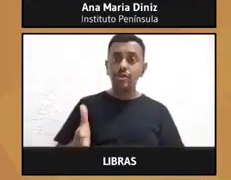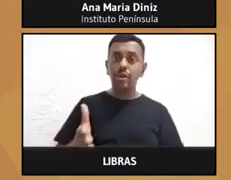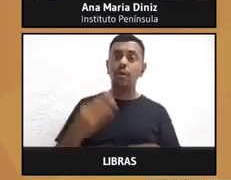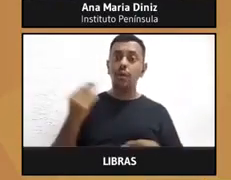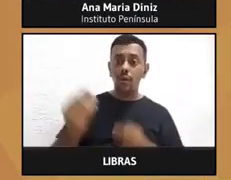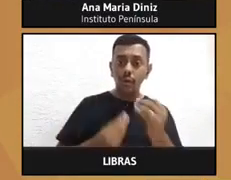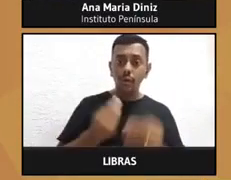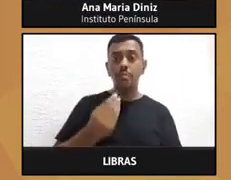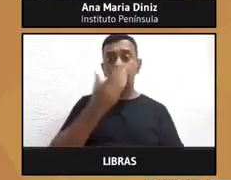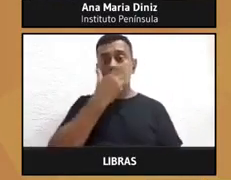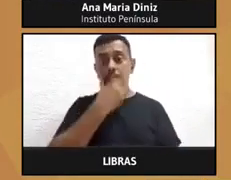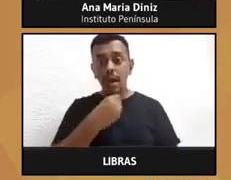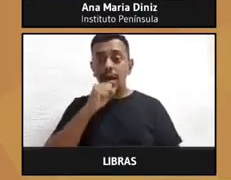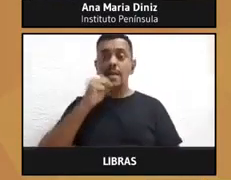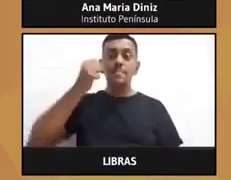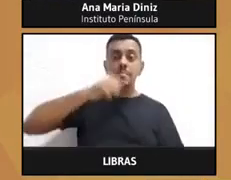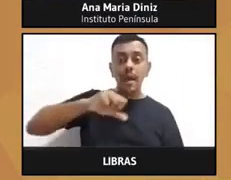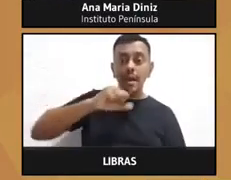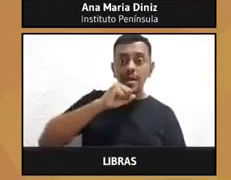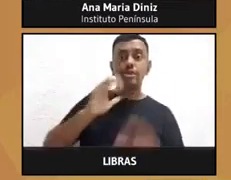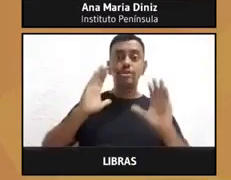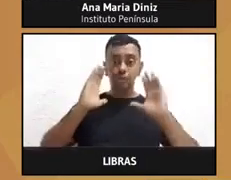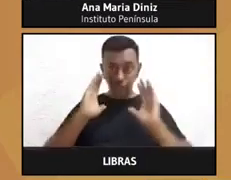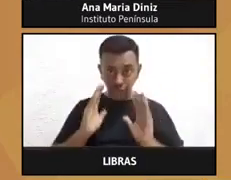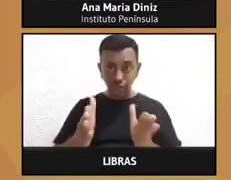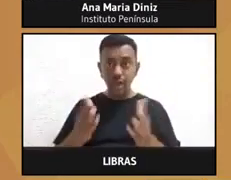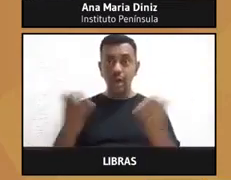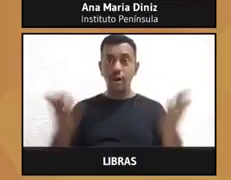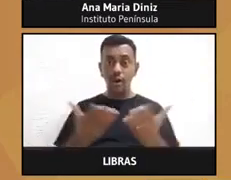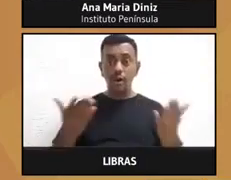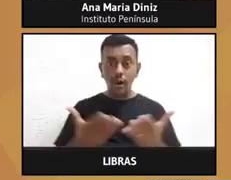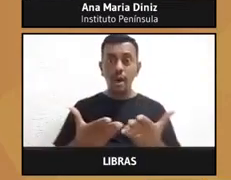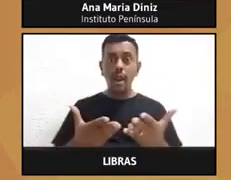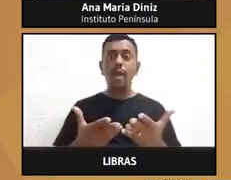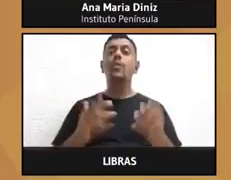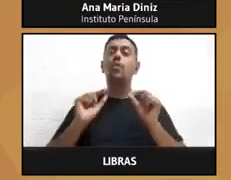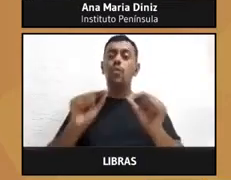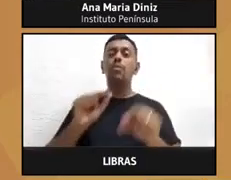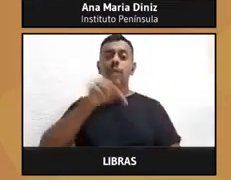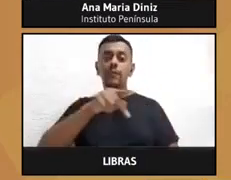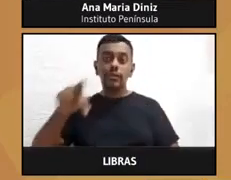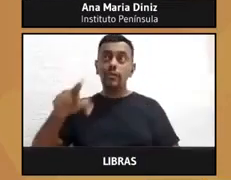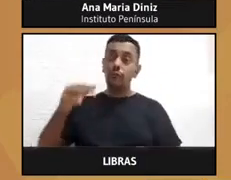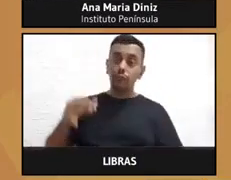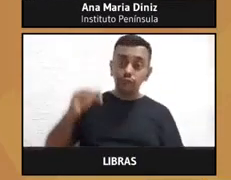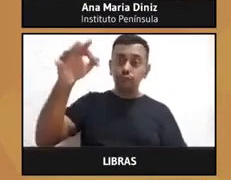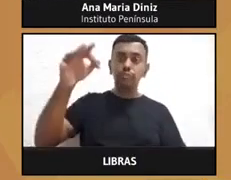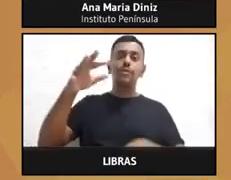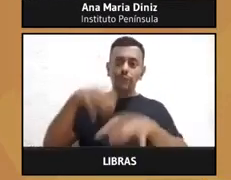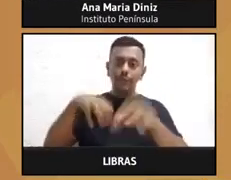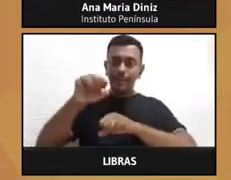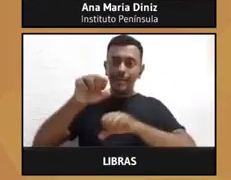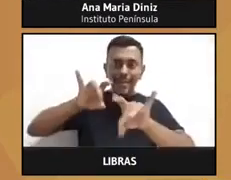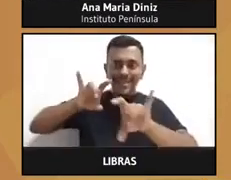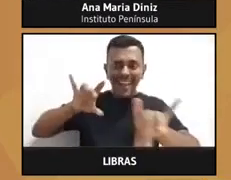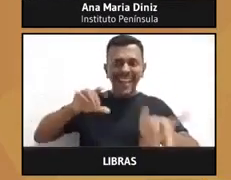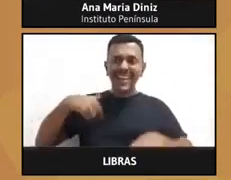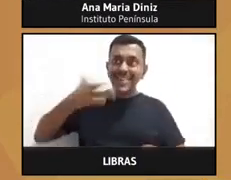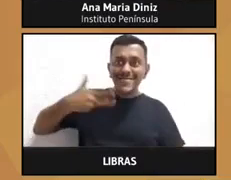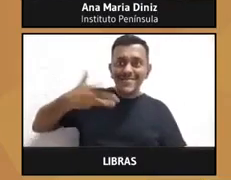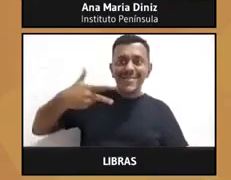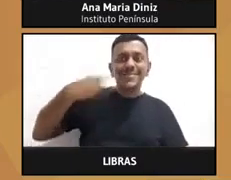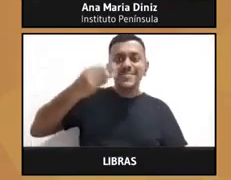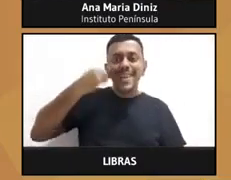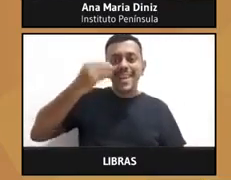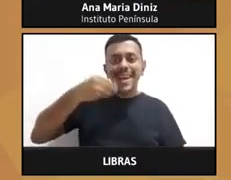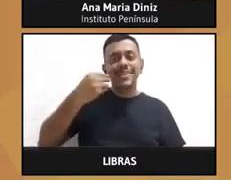surpresos quanto dos seus professores vão se tornar especialistas em tecnologia rapidamente, porque não estamos falando